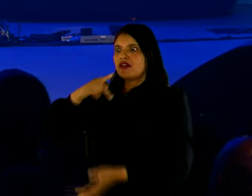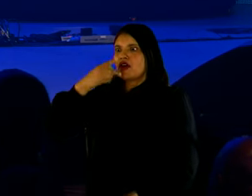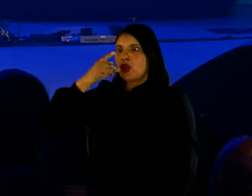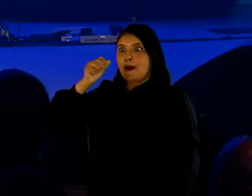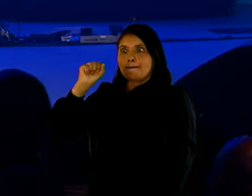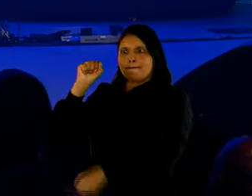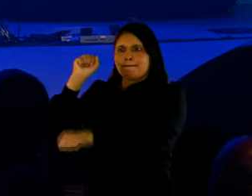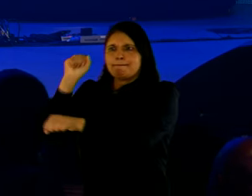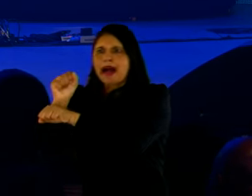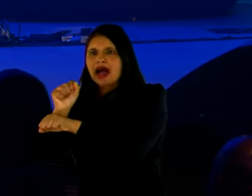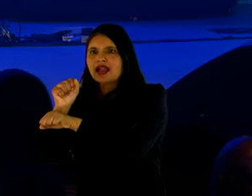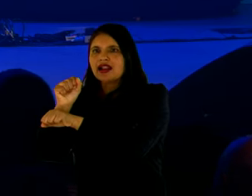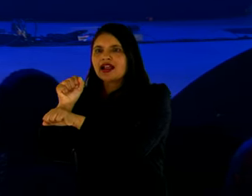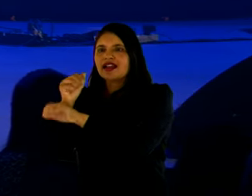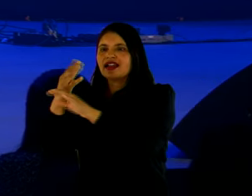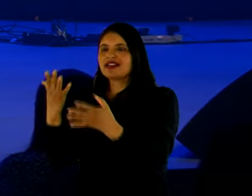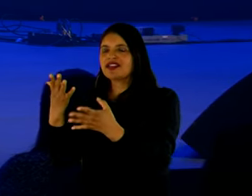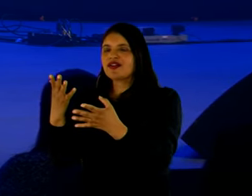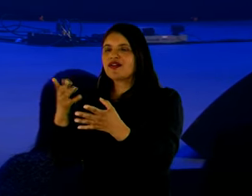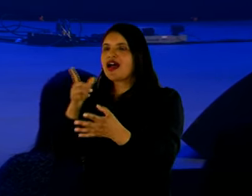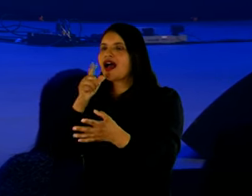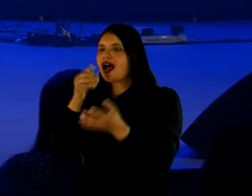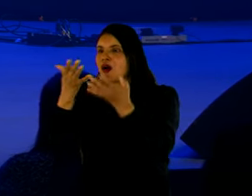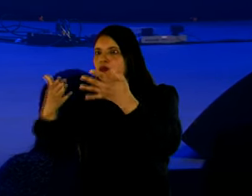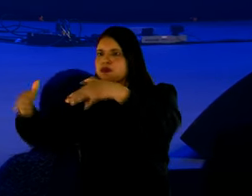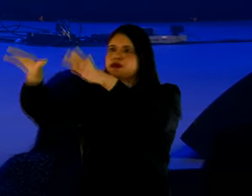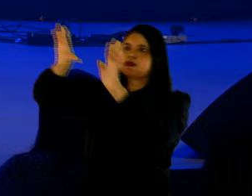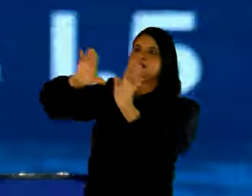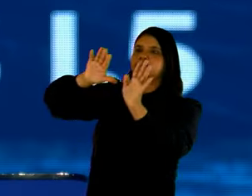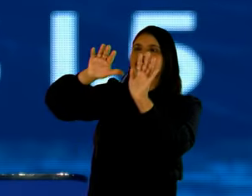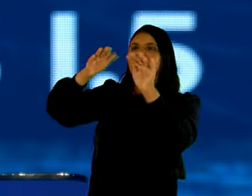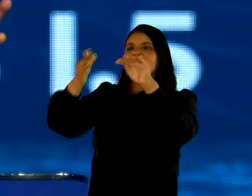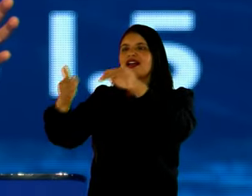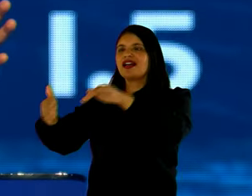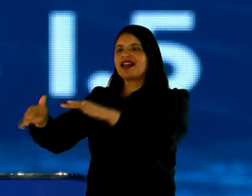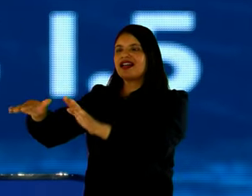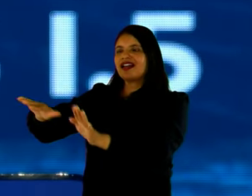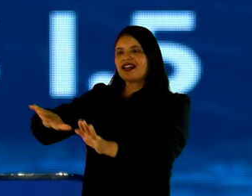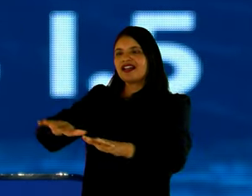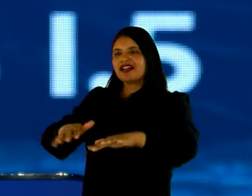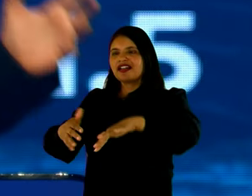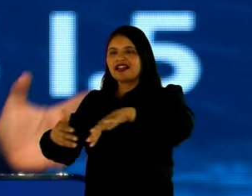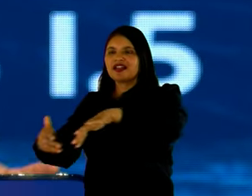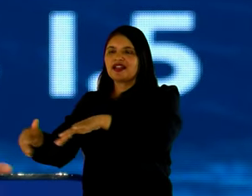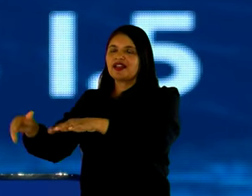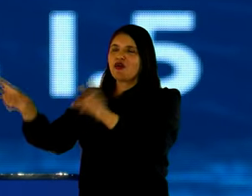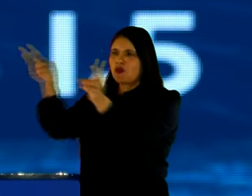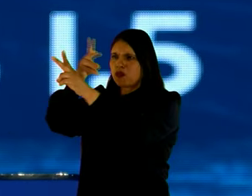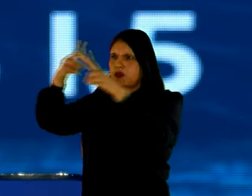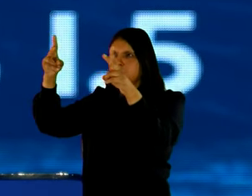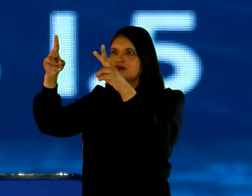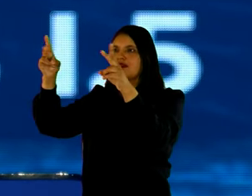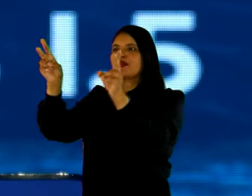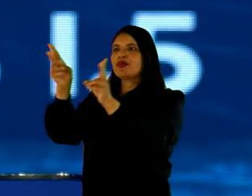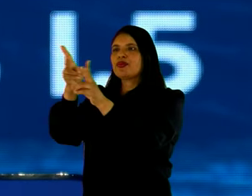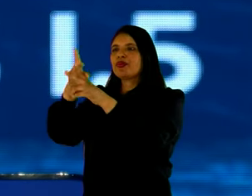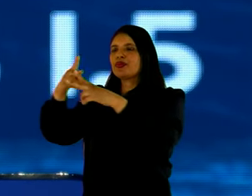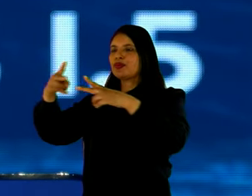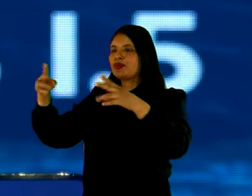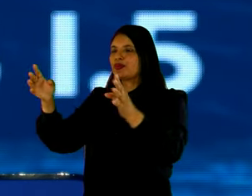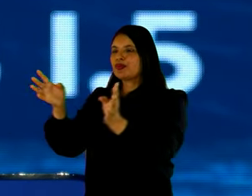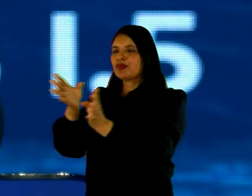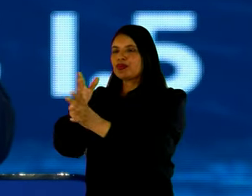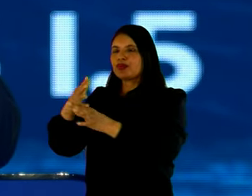Jonas. Jonas estava fugindo desse Deus. Não queria Deus, não queria obedecê-lo porque ele achava que era